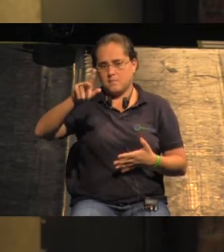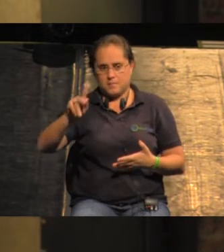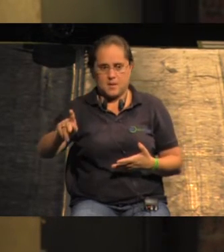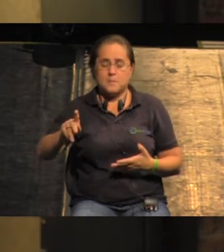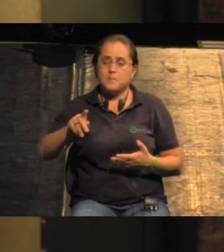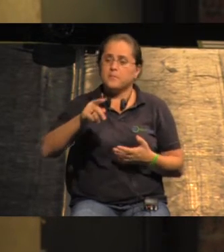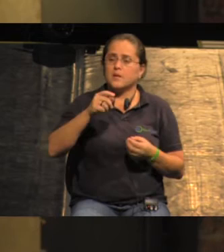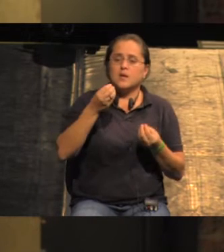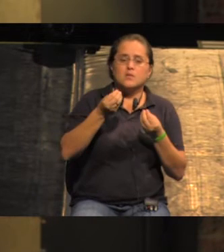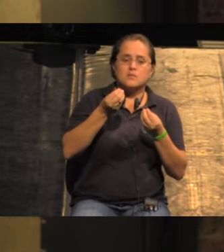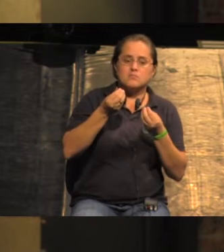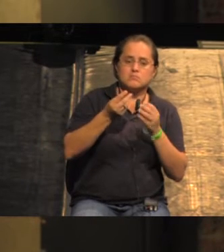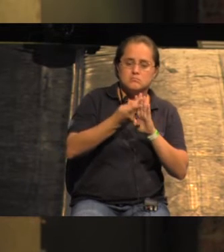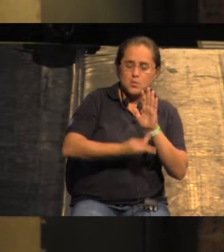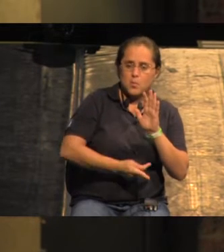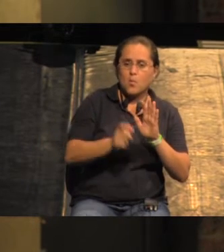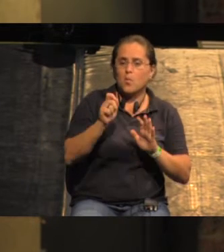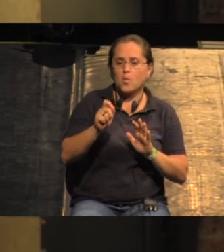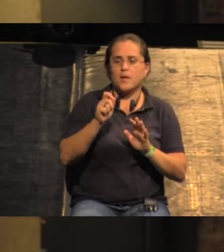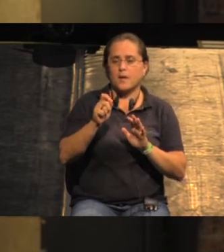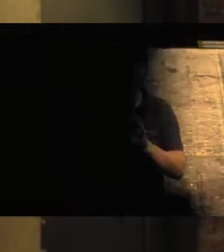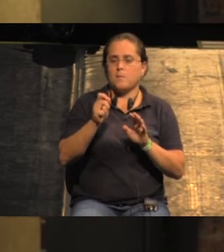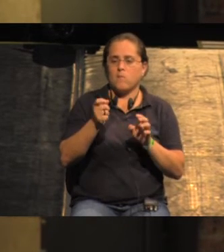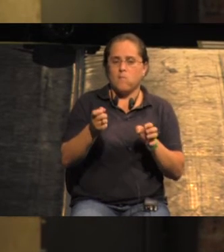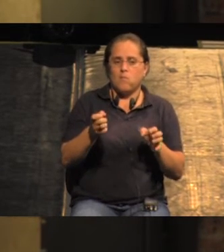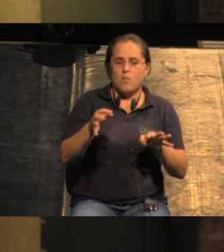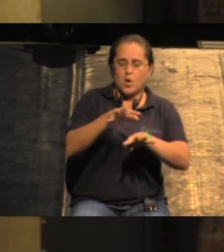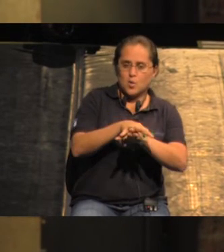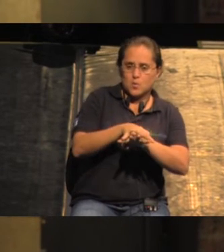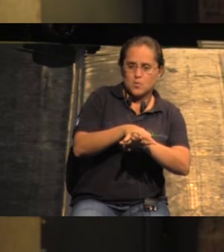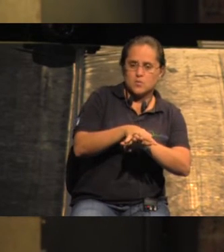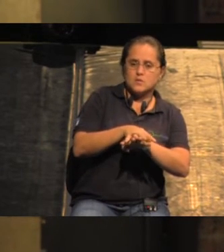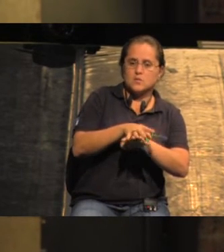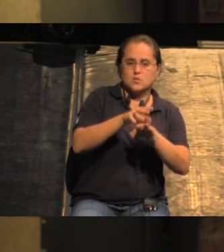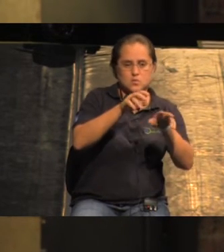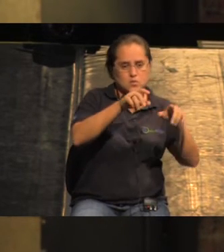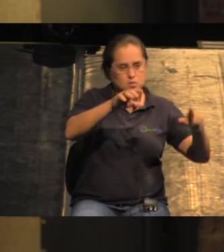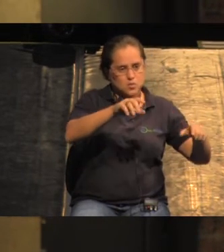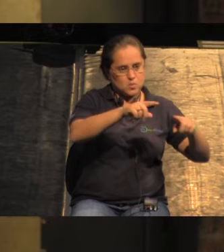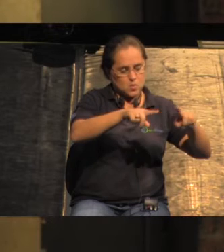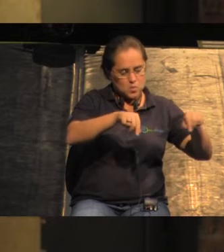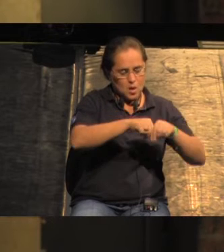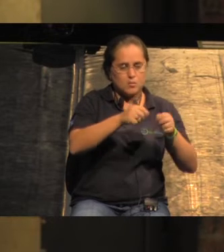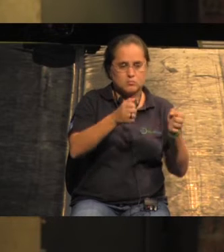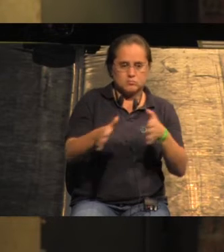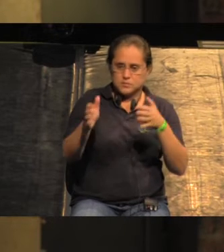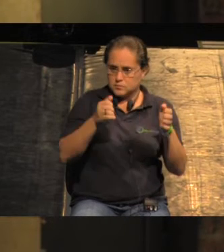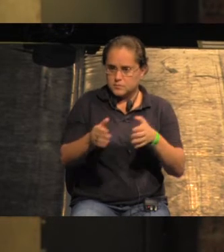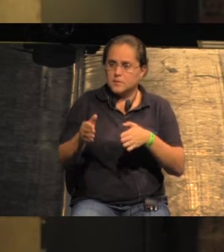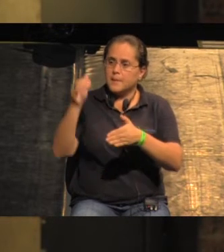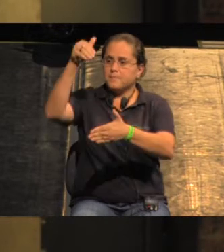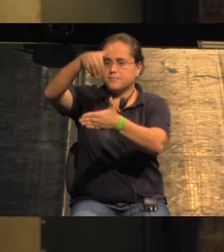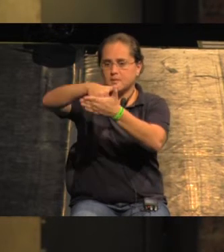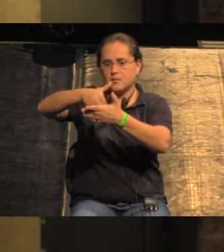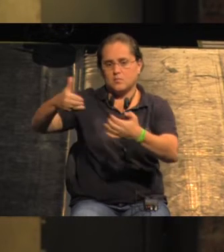PTMB, em que, na sua última revisão, eles estão propondo a inclusão de zoneamento de território produtivo dentro